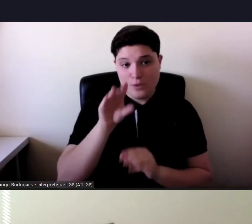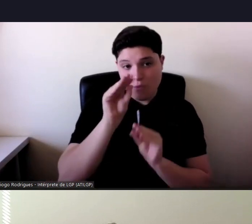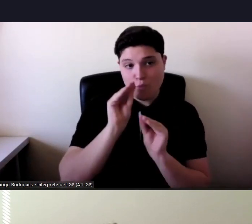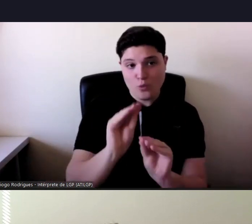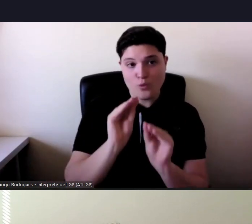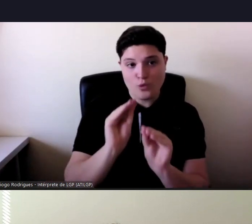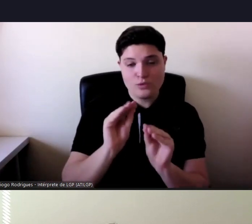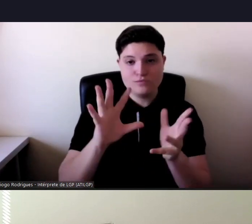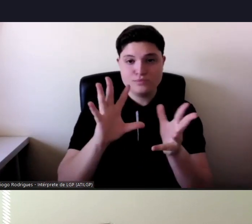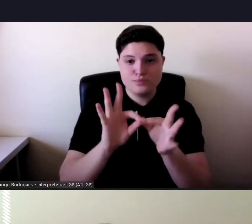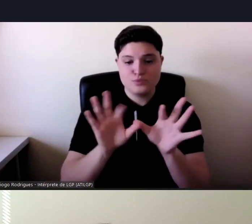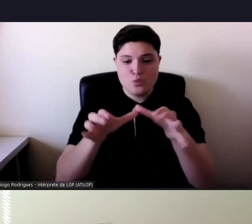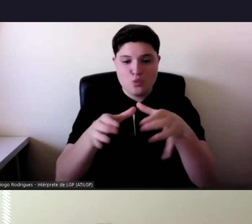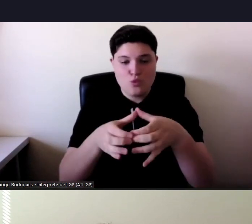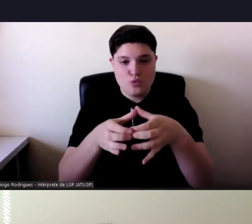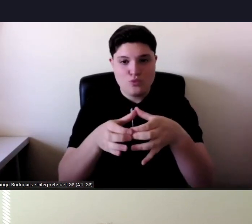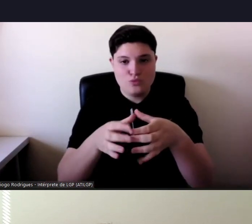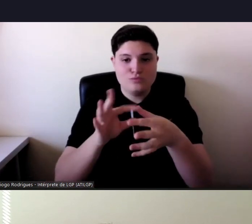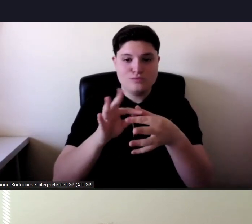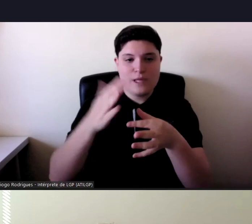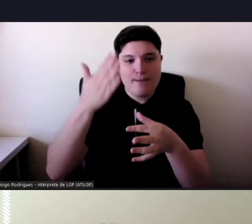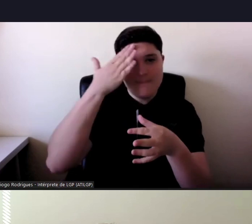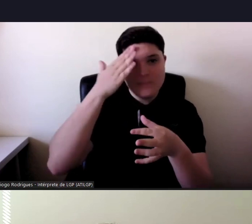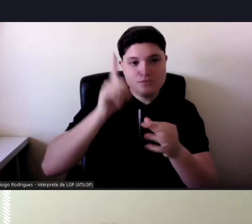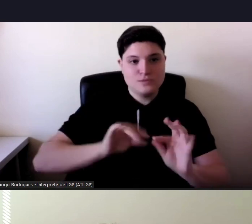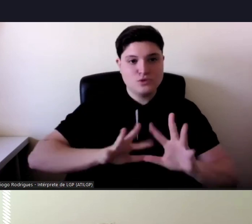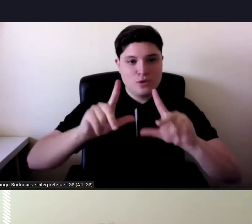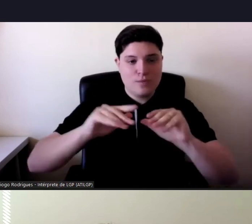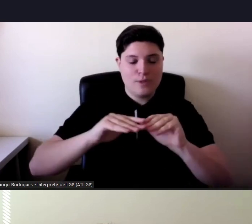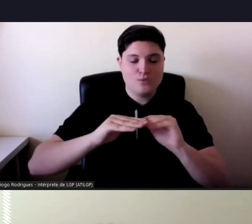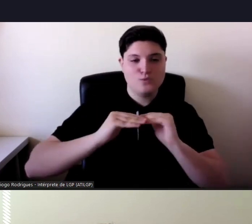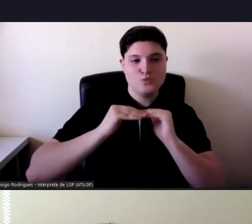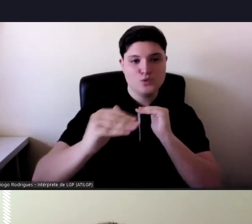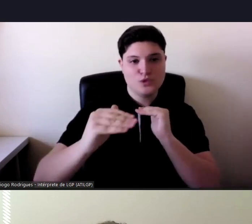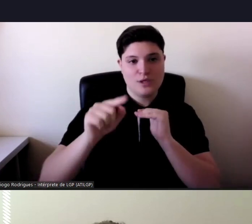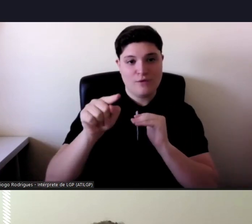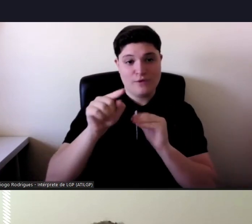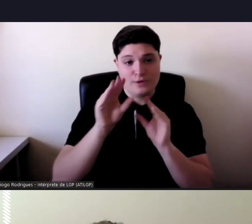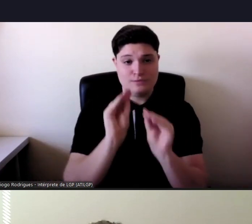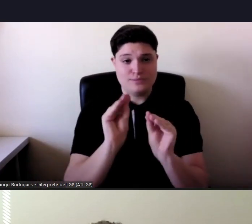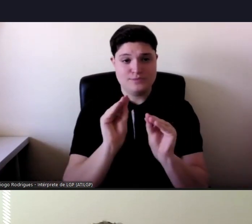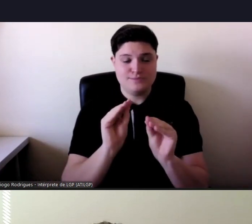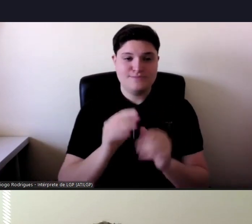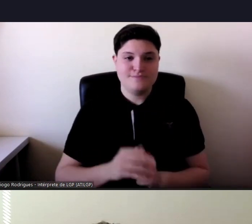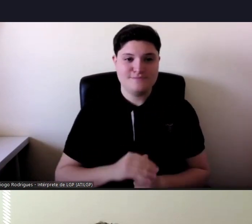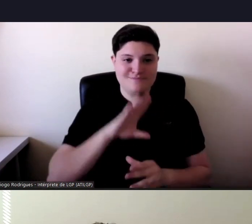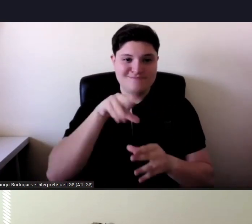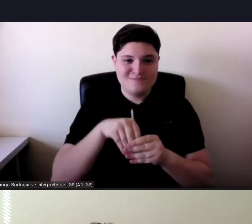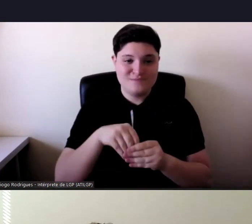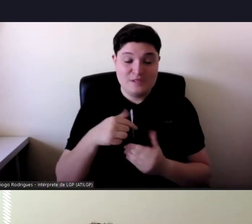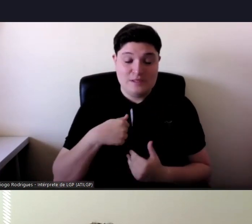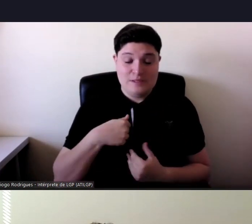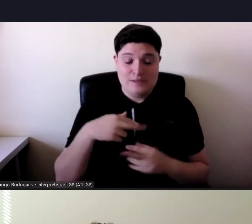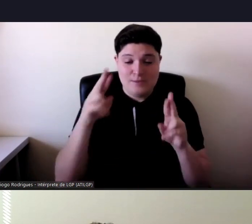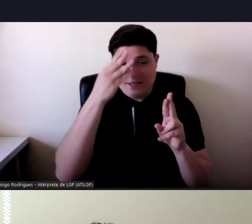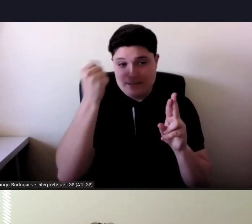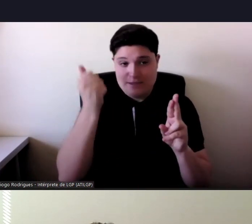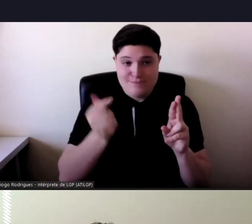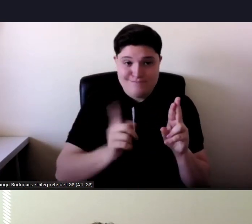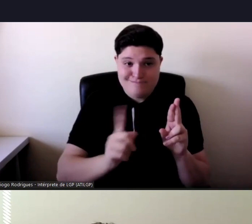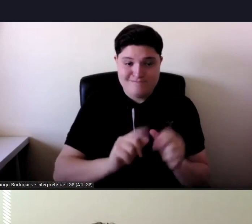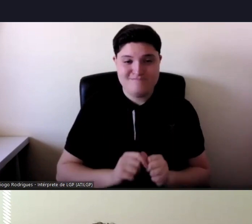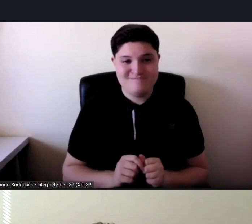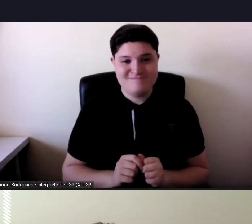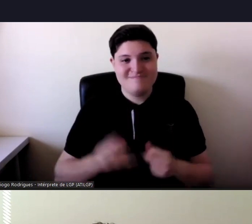Conselho Nacional de Ambiente e Desenvolvimento Sustentável. Espero não ter esquecido nada. Por sua vez, o professor João